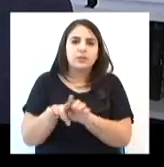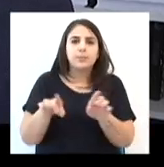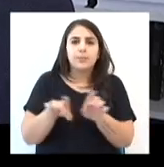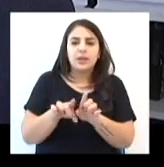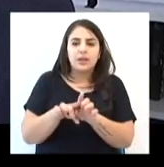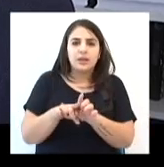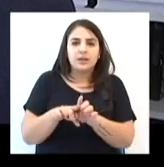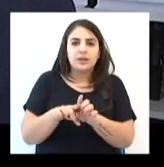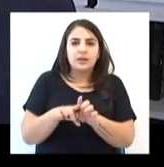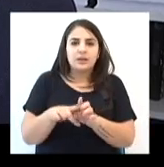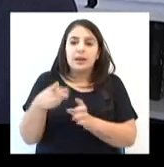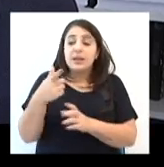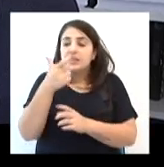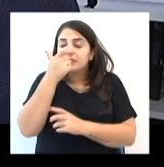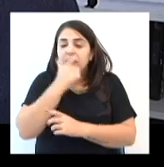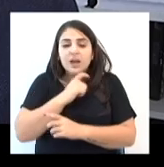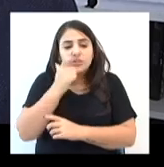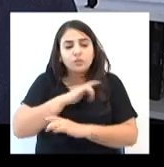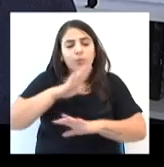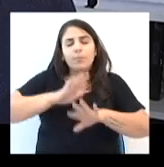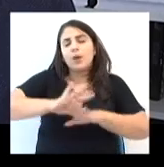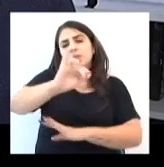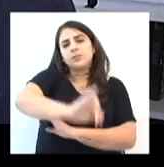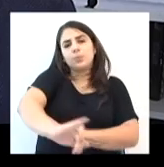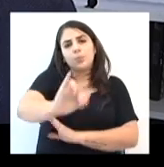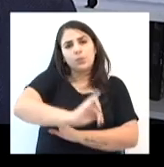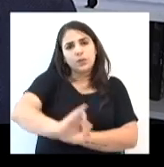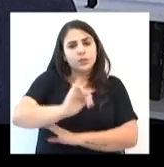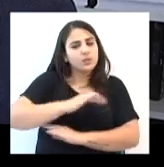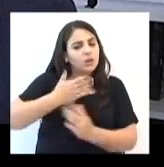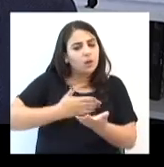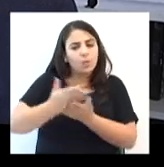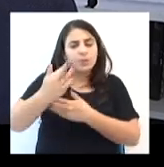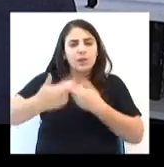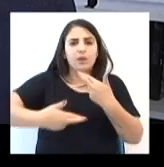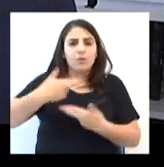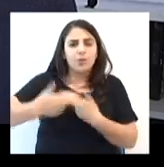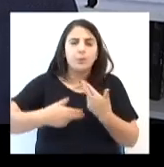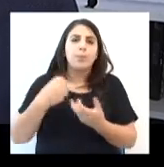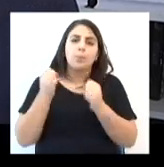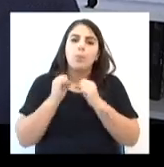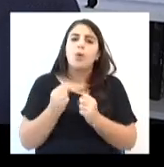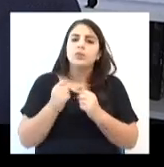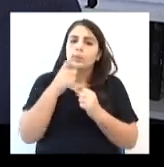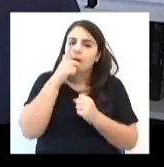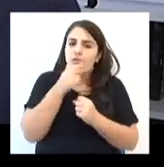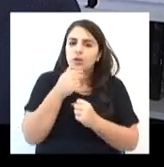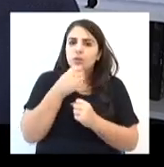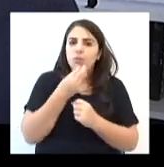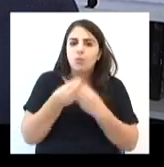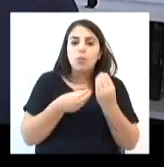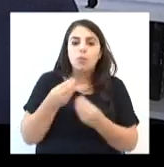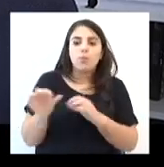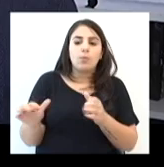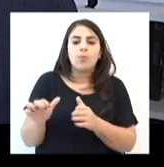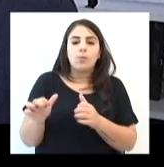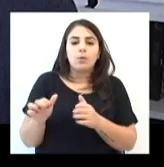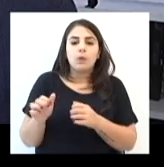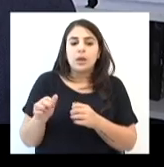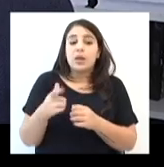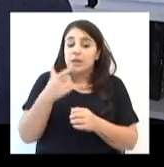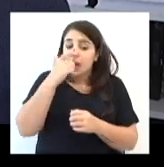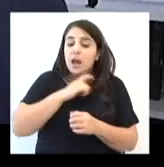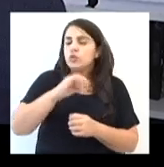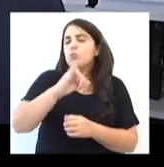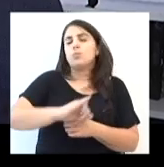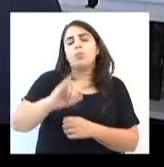trevos de Passo Fundo, para eles é o ponto mais importante a ser atacado. Não pode se colocar como prioritário, porque não depende deles, mas eles